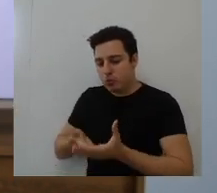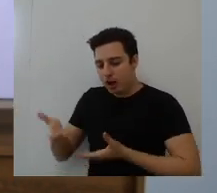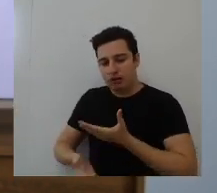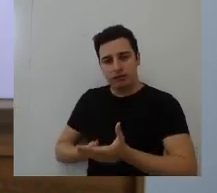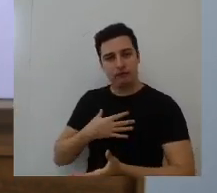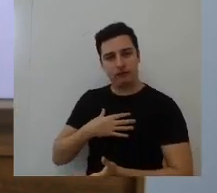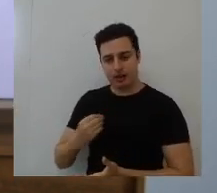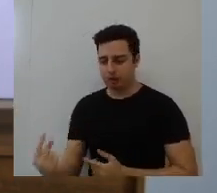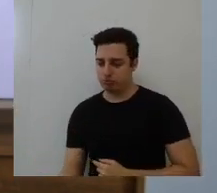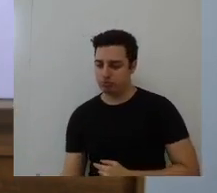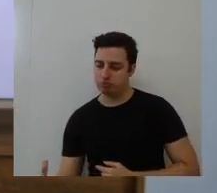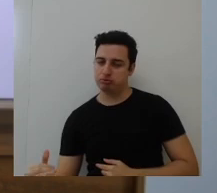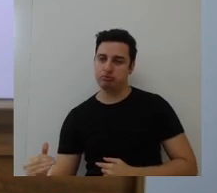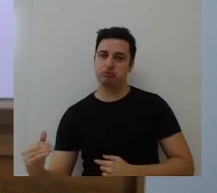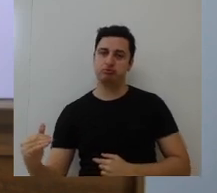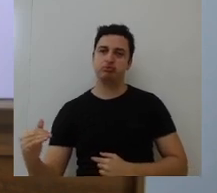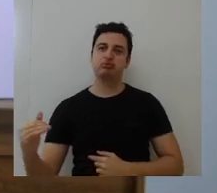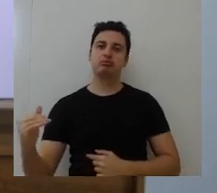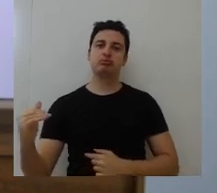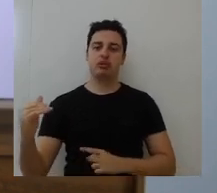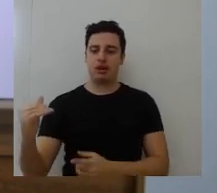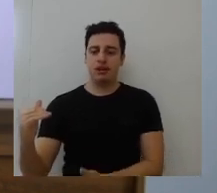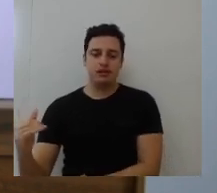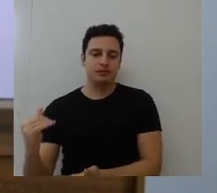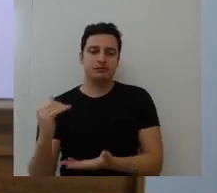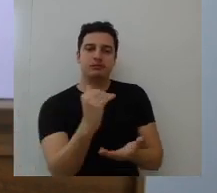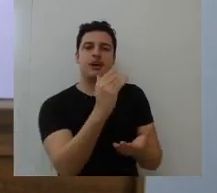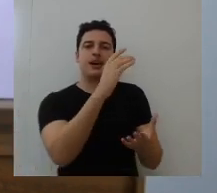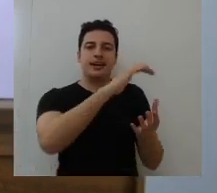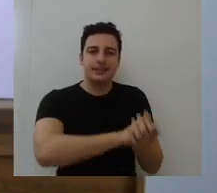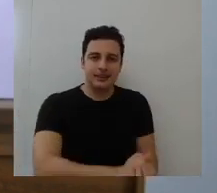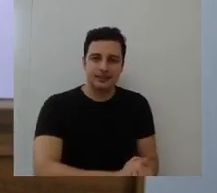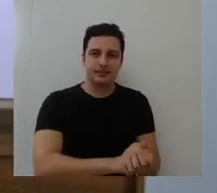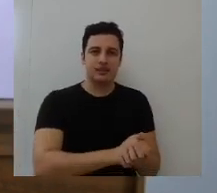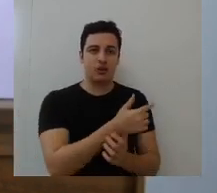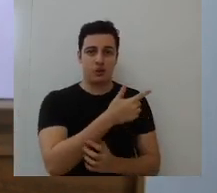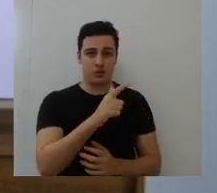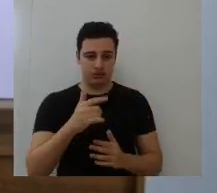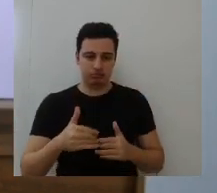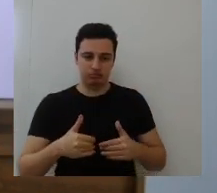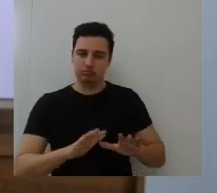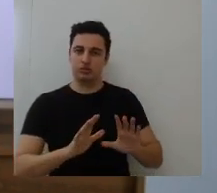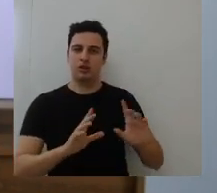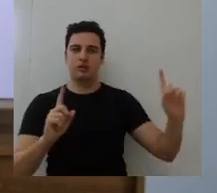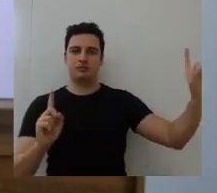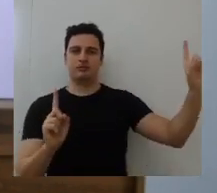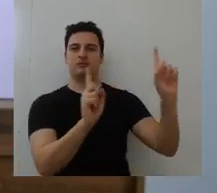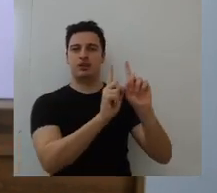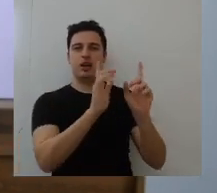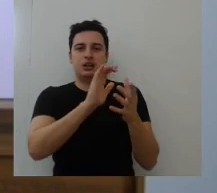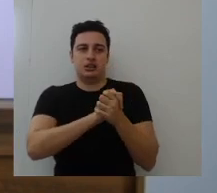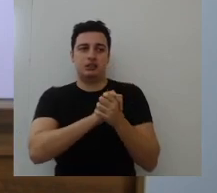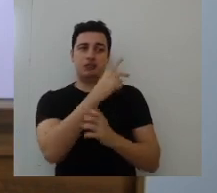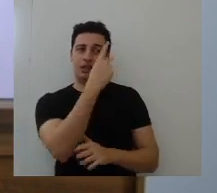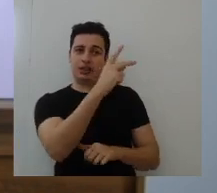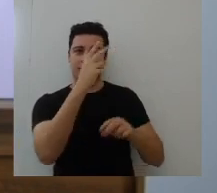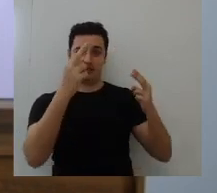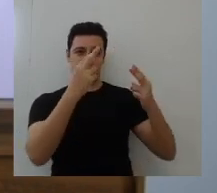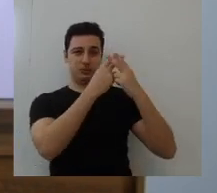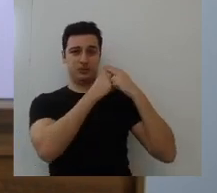outra pessoa e a partir daí quem vai cuidar desta mulher é o marido, né? É como se